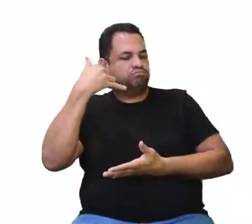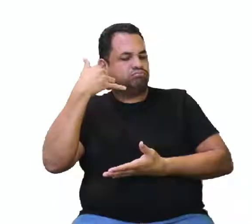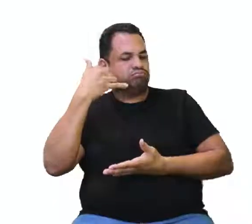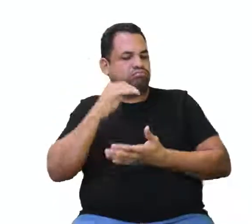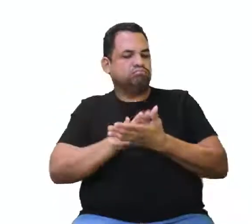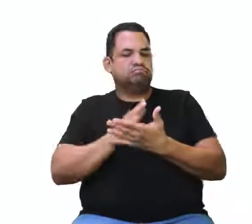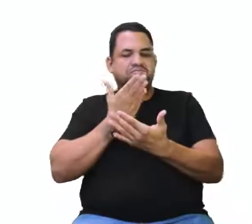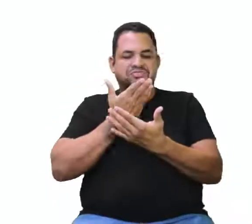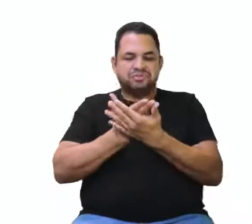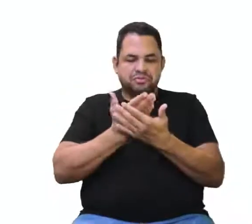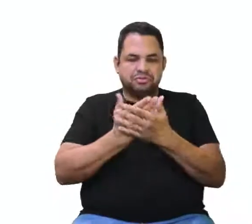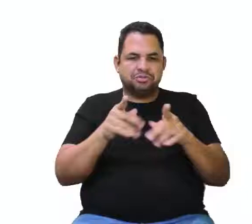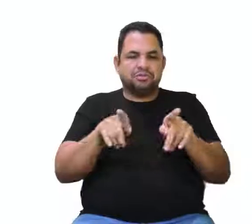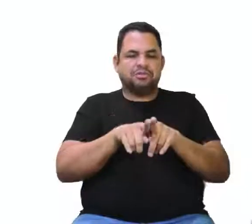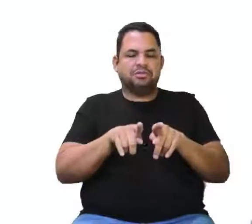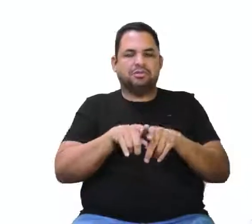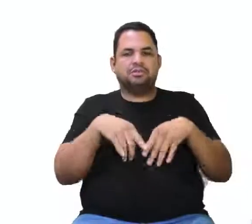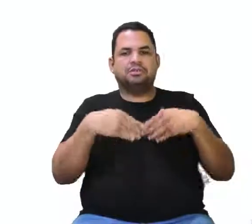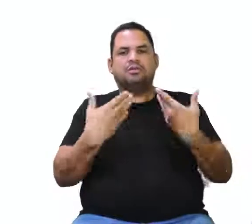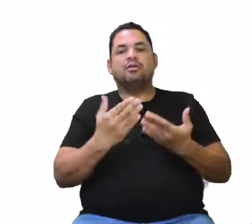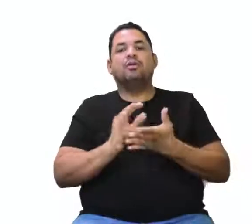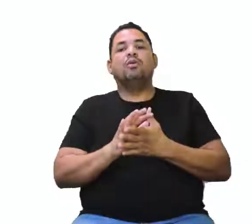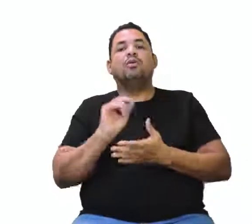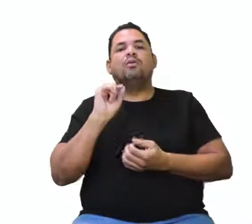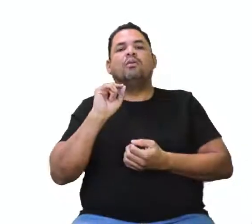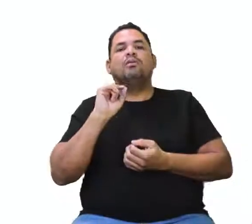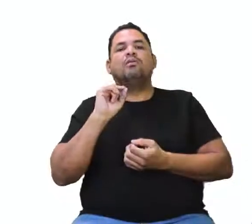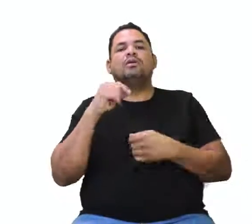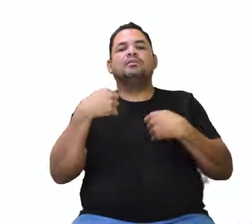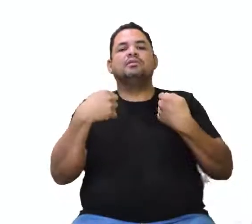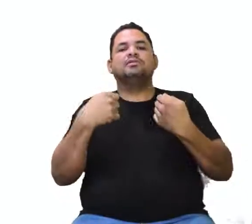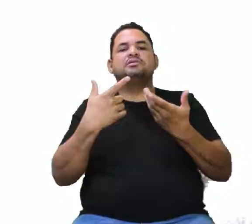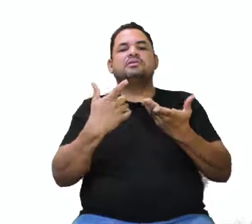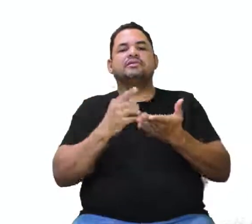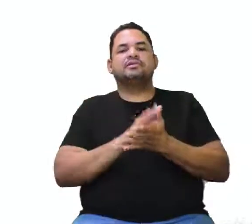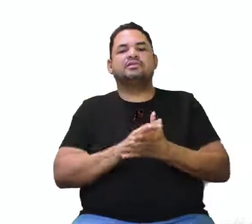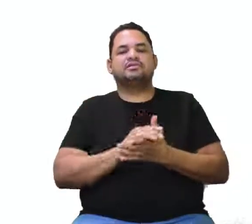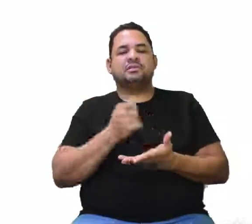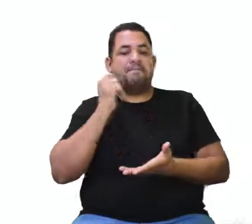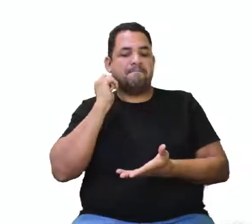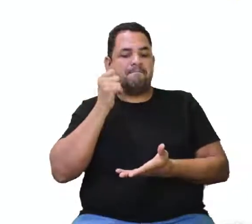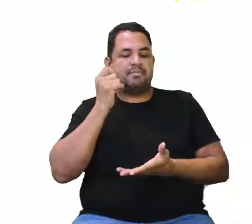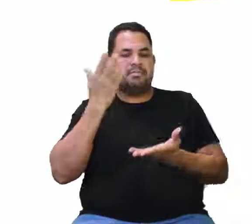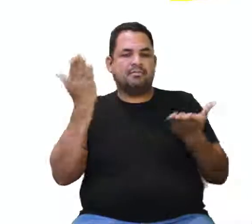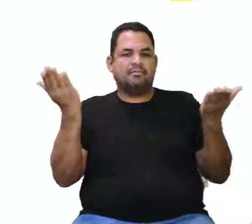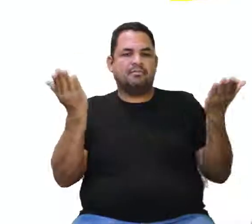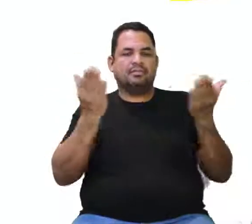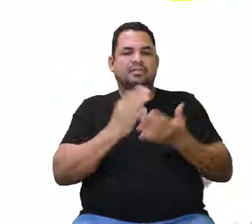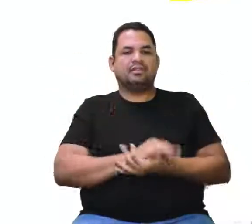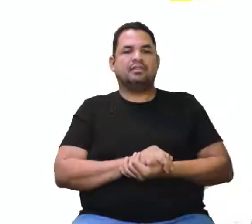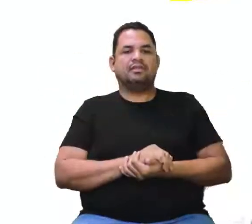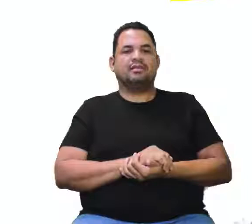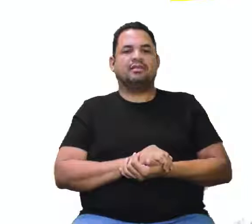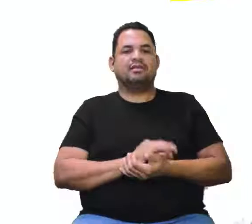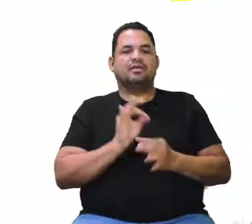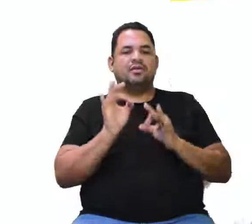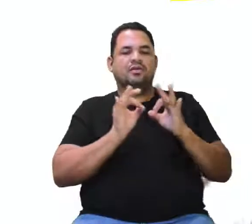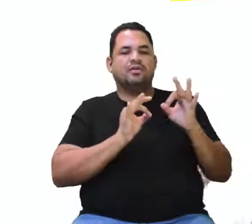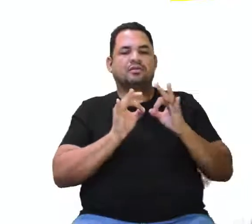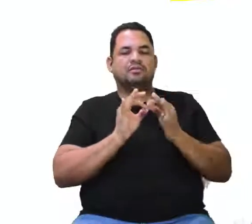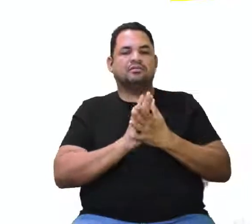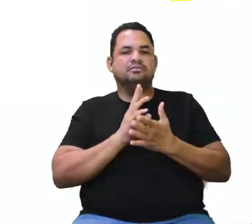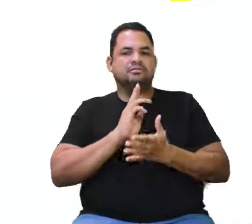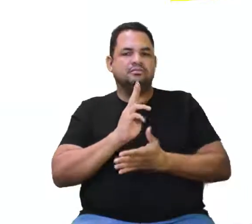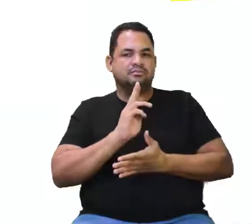questão dos estudos. E aí, o que é a fórmula mágica aqui, professora Iris? A fórmula mágica aí é